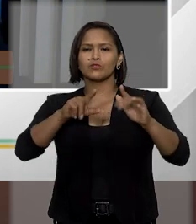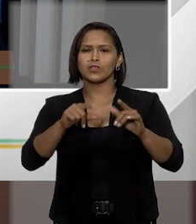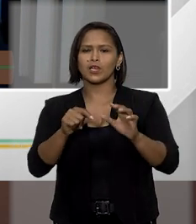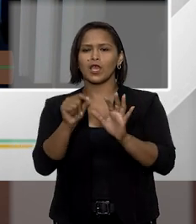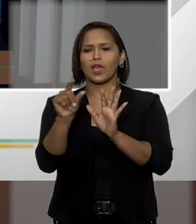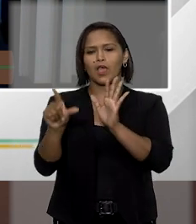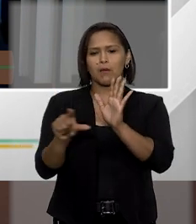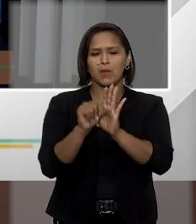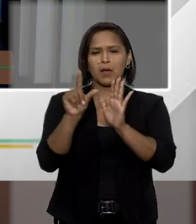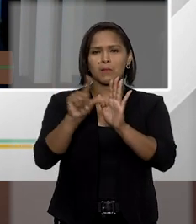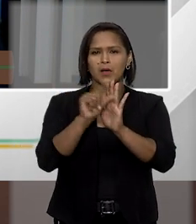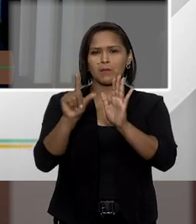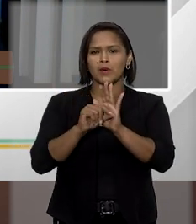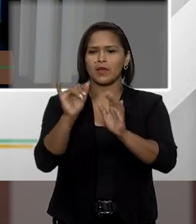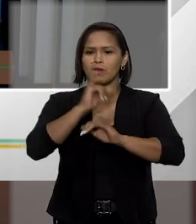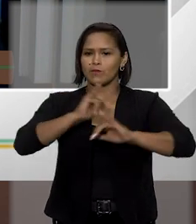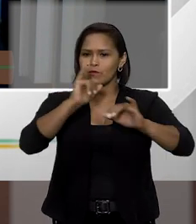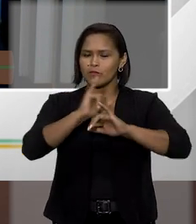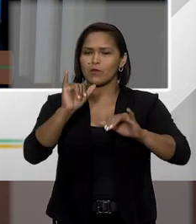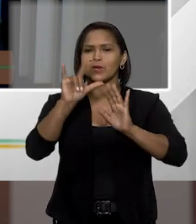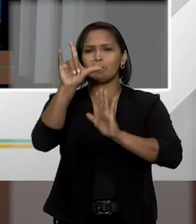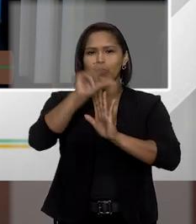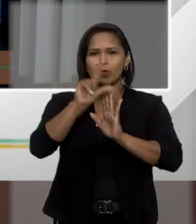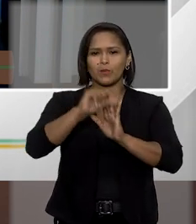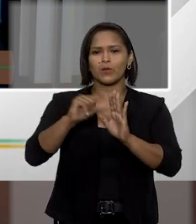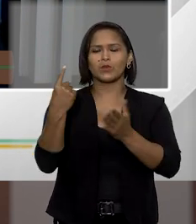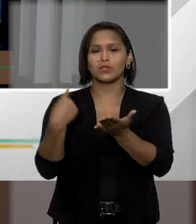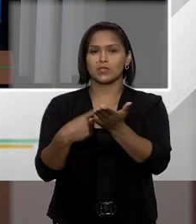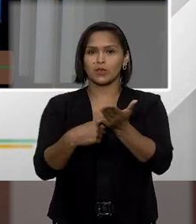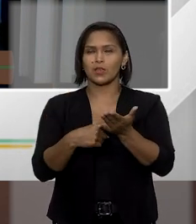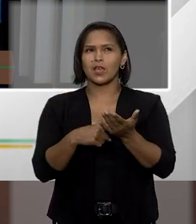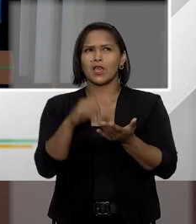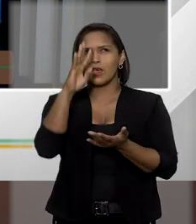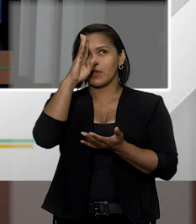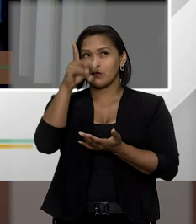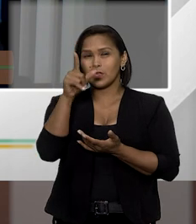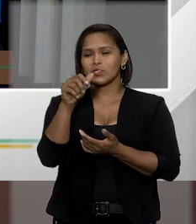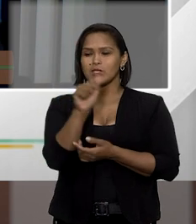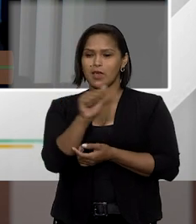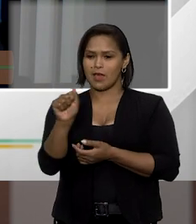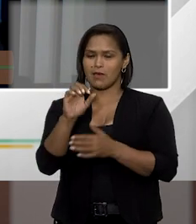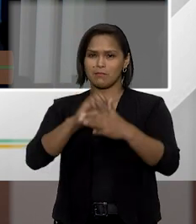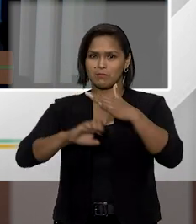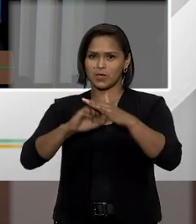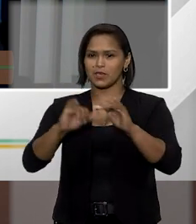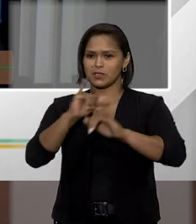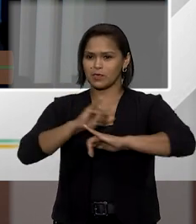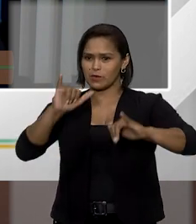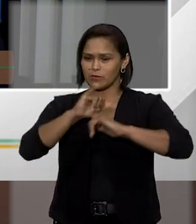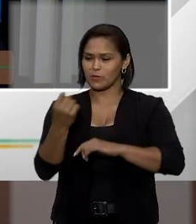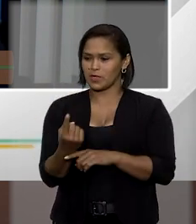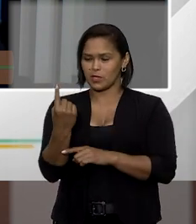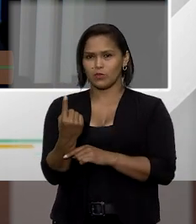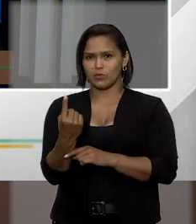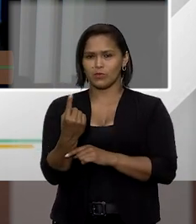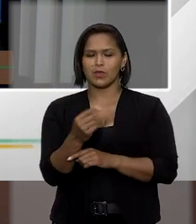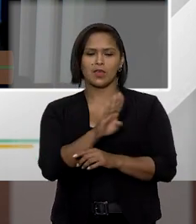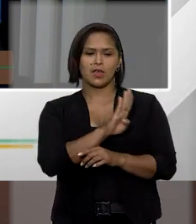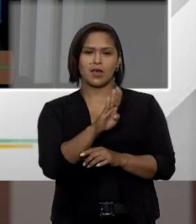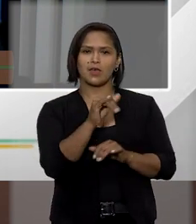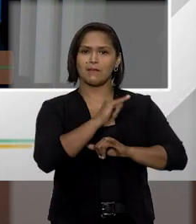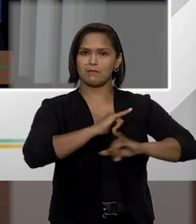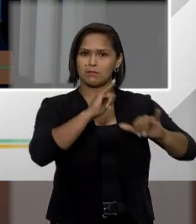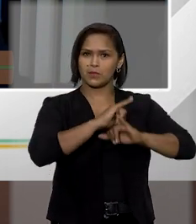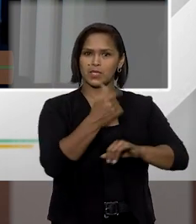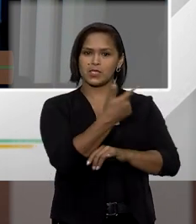artificializaria a prestação das informações por meio desse acordo de leniência. Imagine, a empresa A informaria a questão 1, a empresa